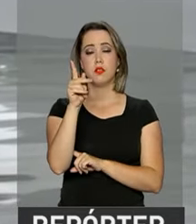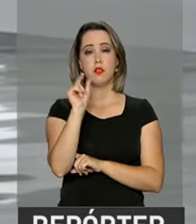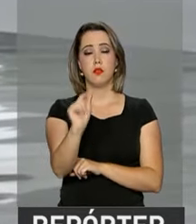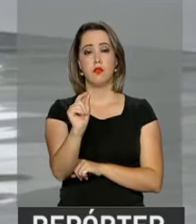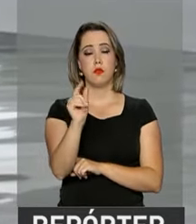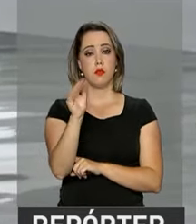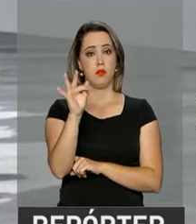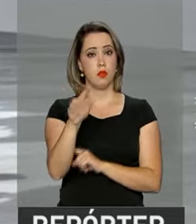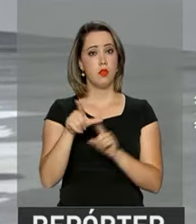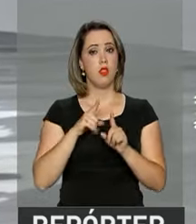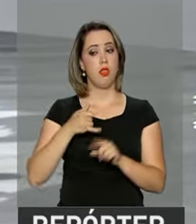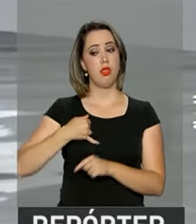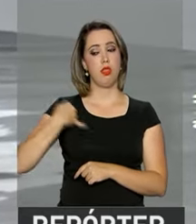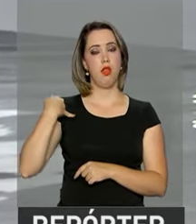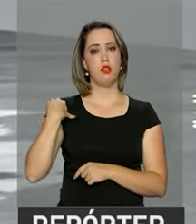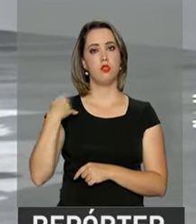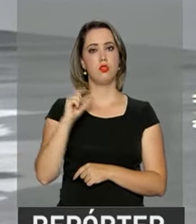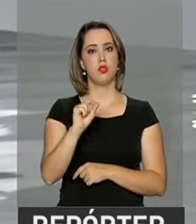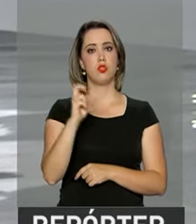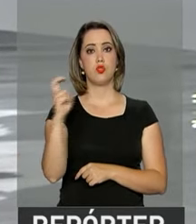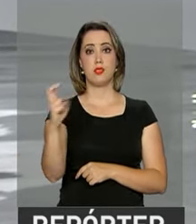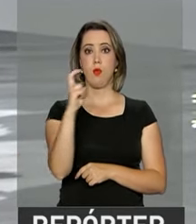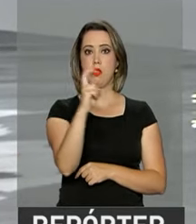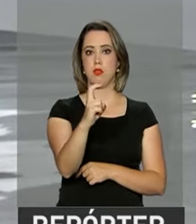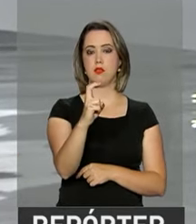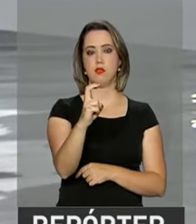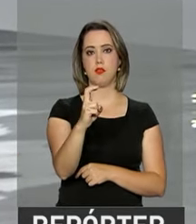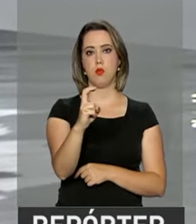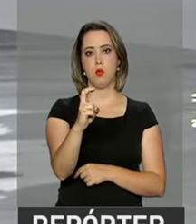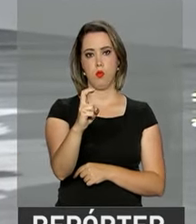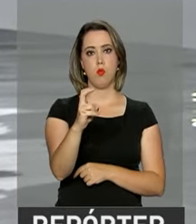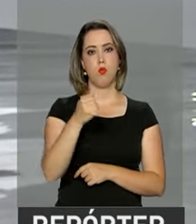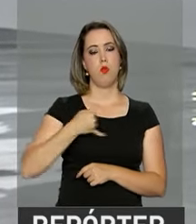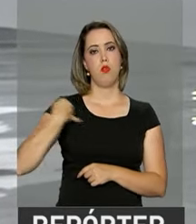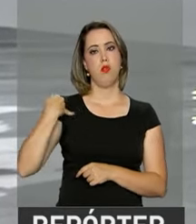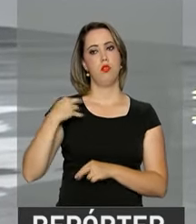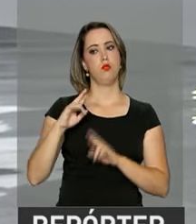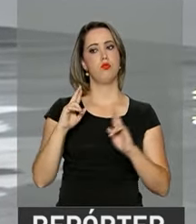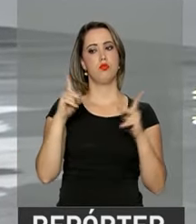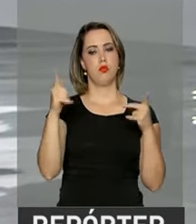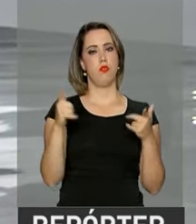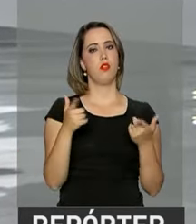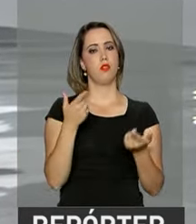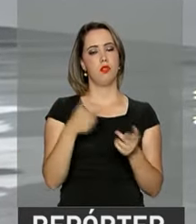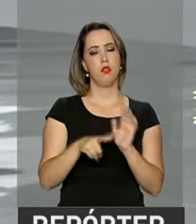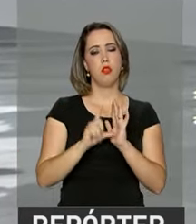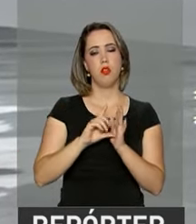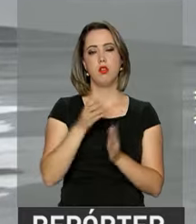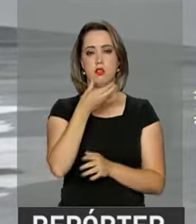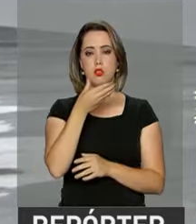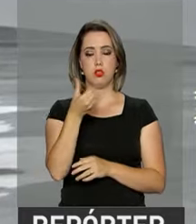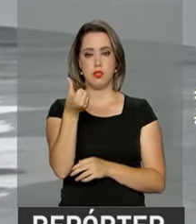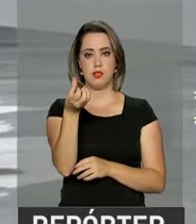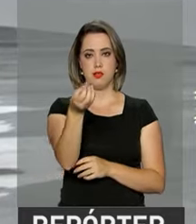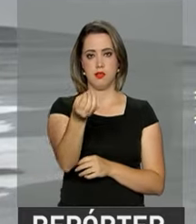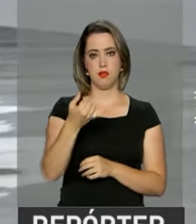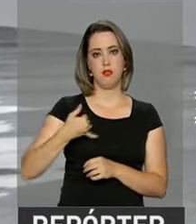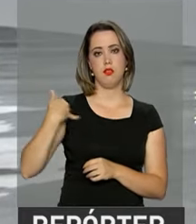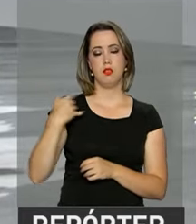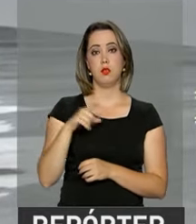idade mínima para se aposentar de 55 anos e não de 60 anos como estava previsto visto anteriormente